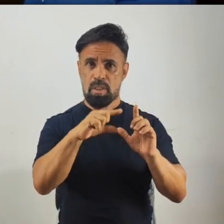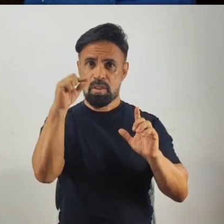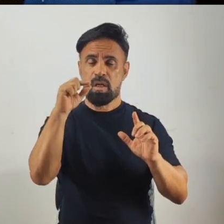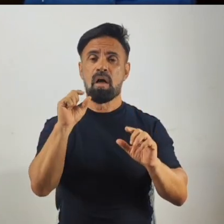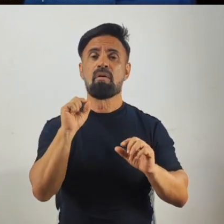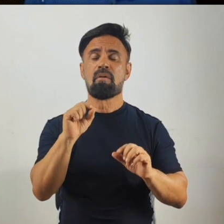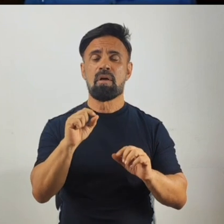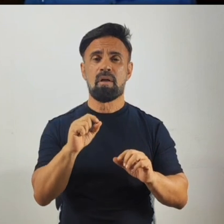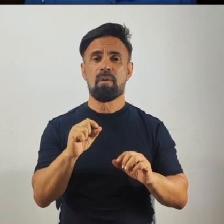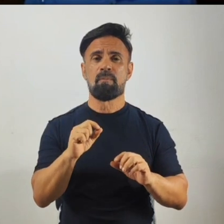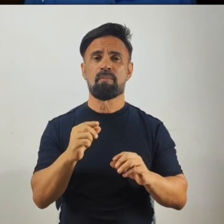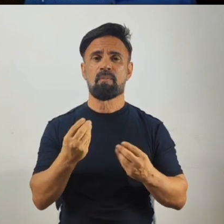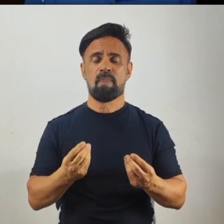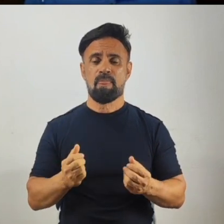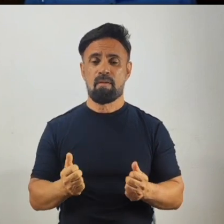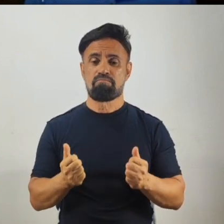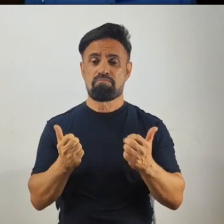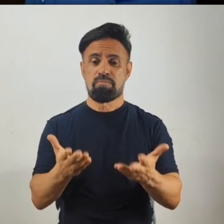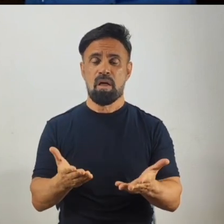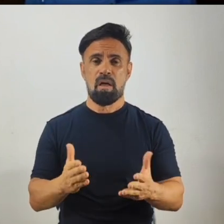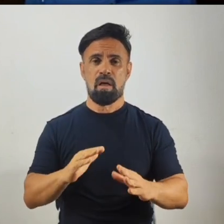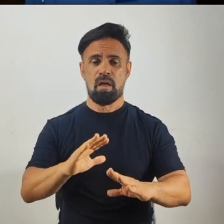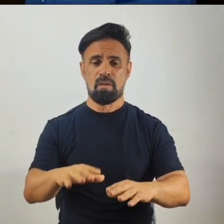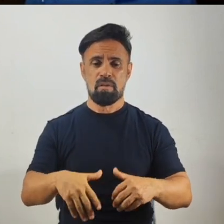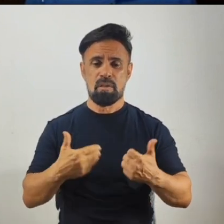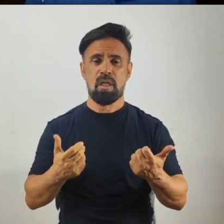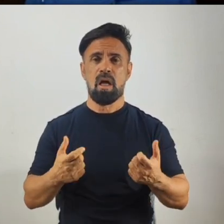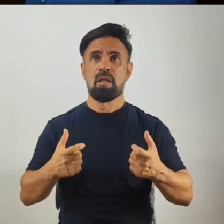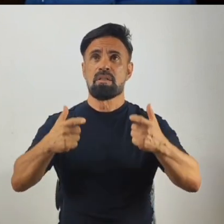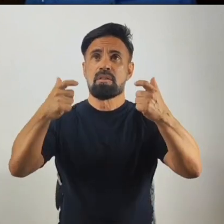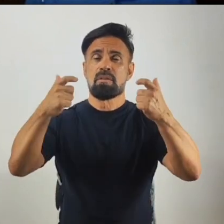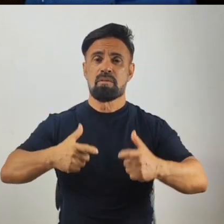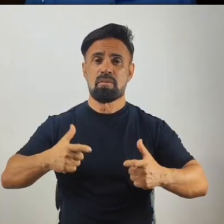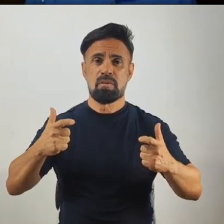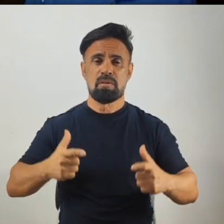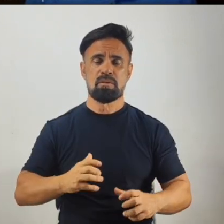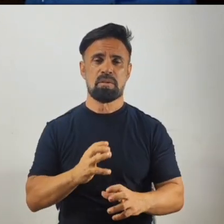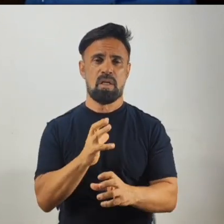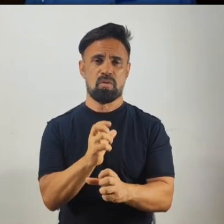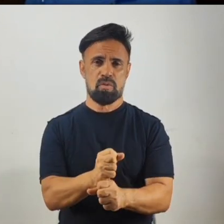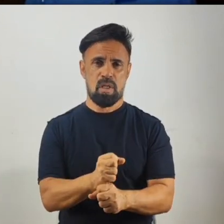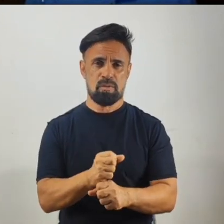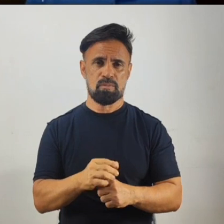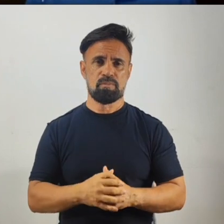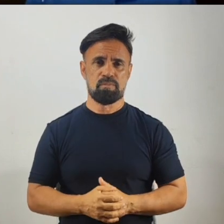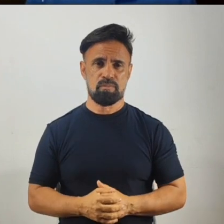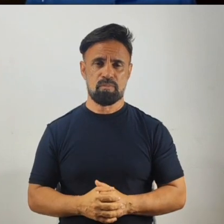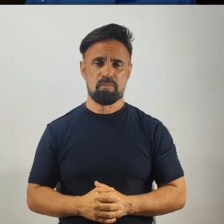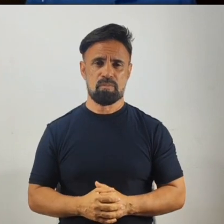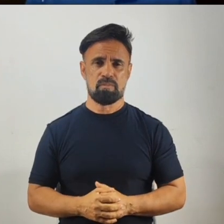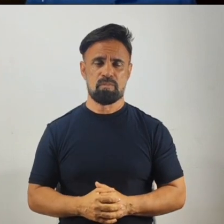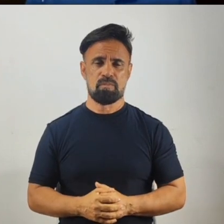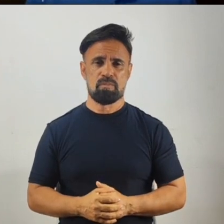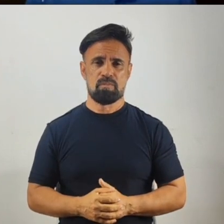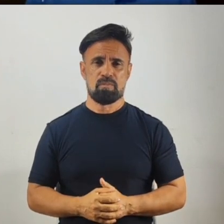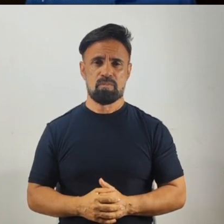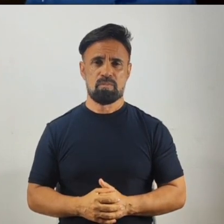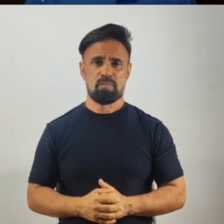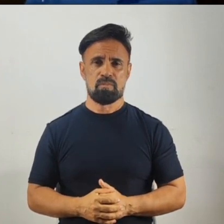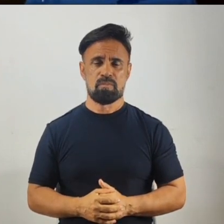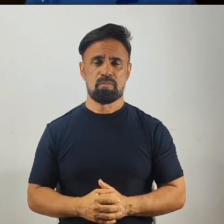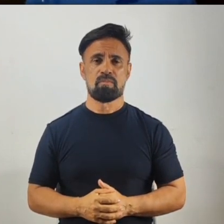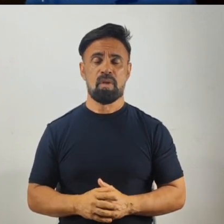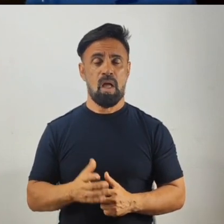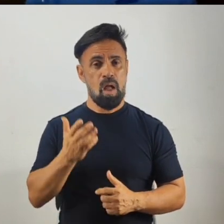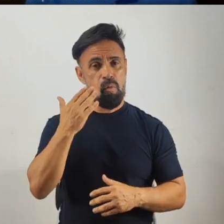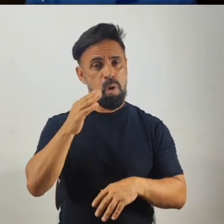A norma destaca a importância da aplicação da qualidade na estrutura, processo e resultado. Tudo